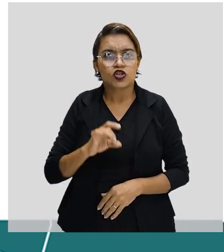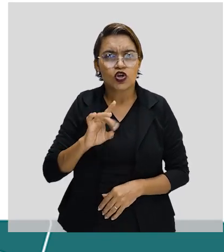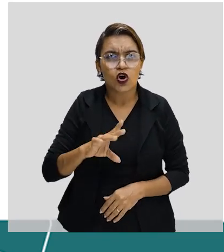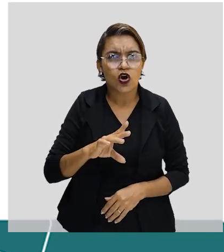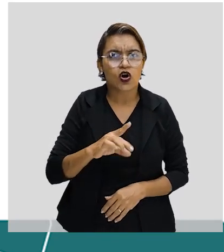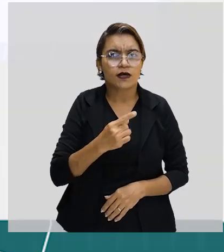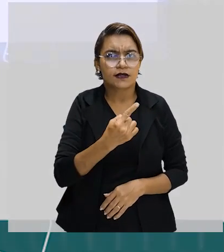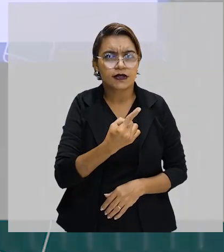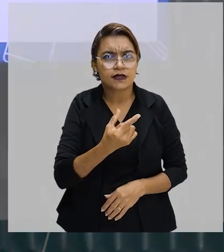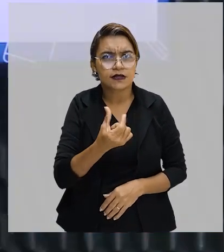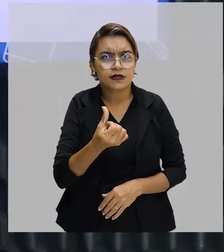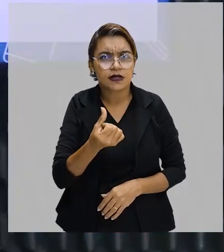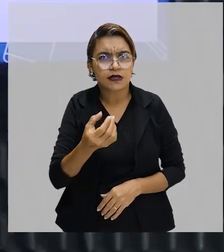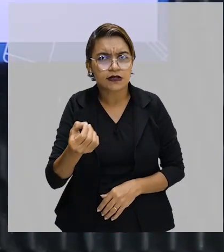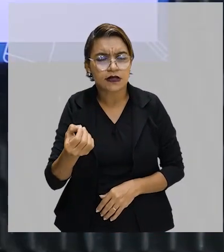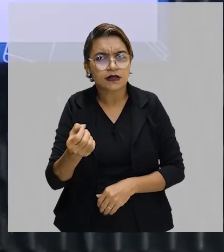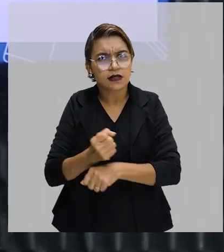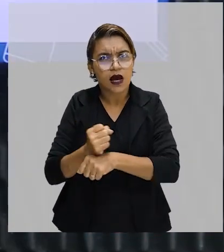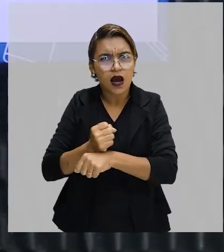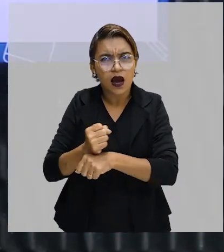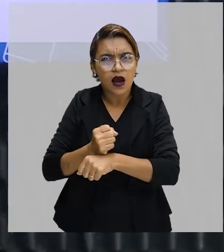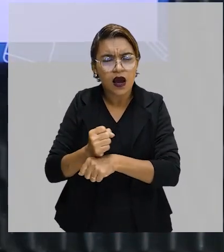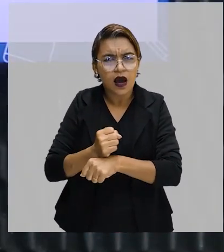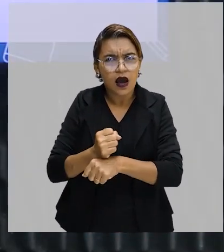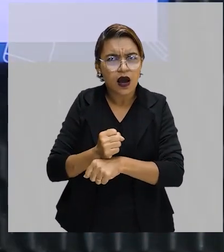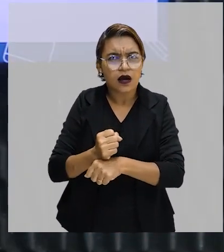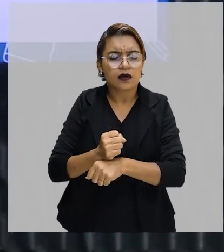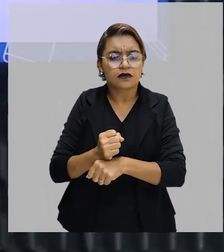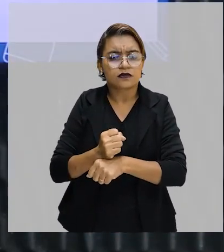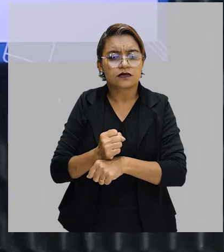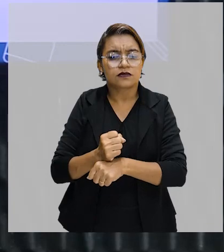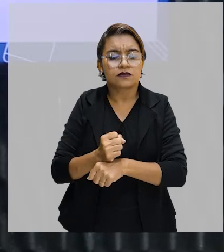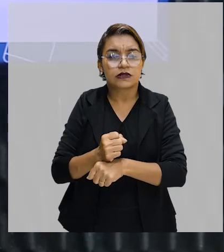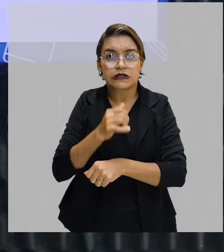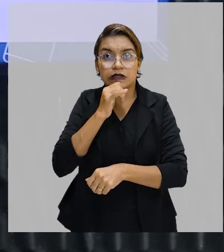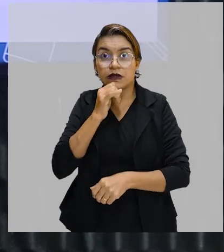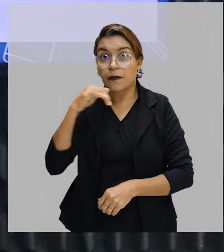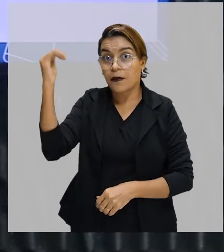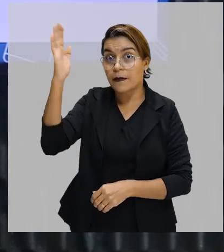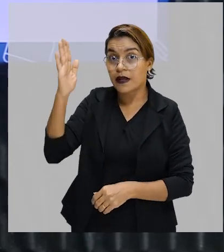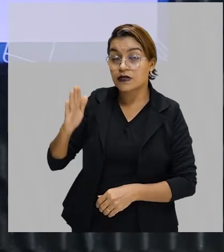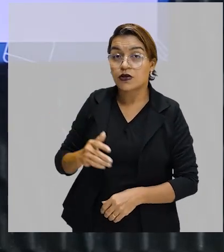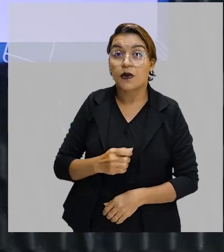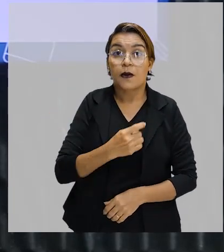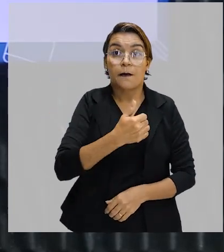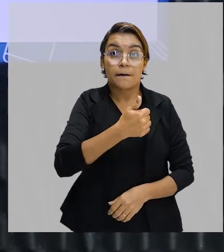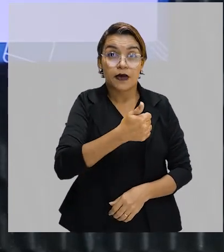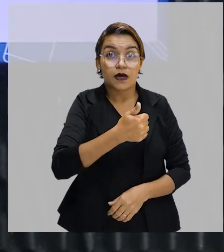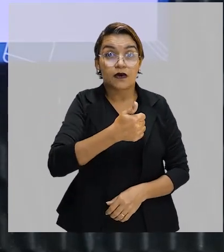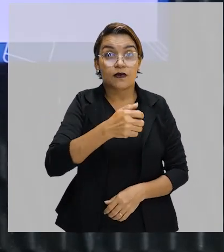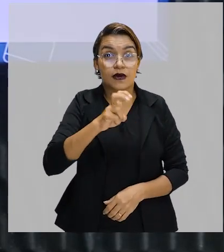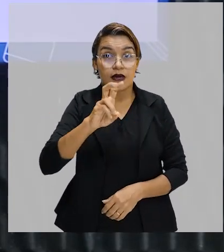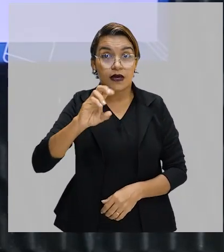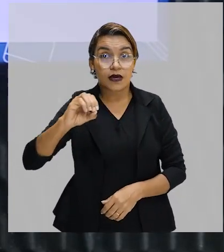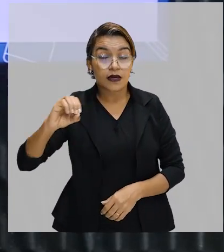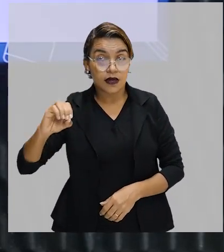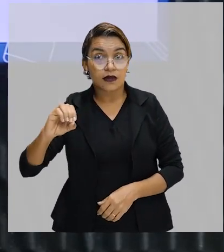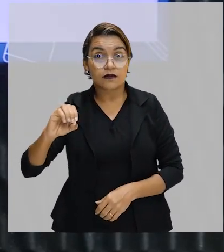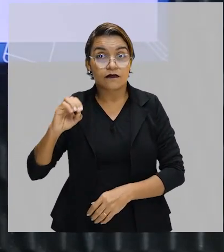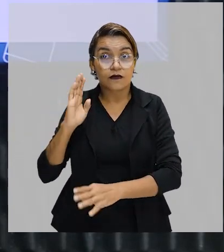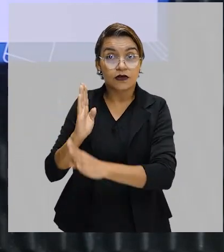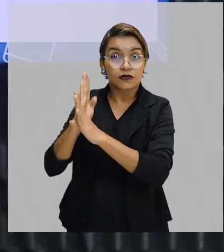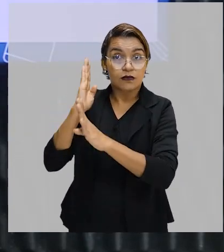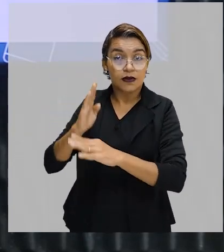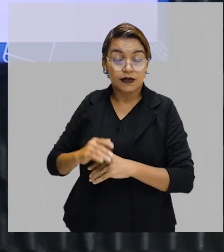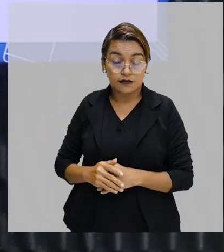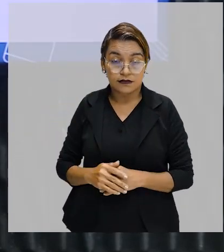160 anos há muito tempo é Brasil 1.500 foi descoberto literatura de informação que é o Quinhentismo